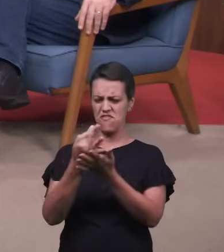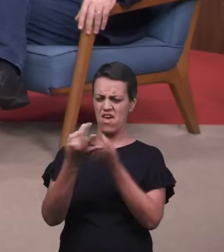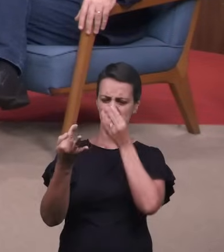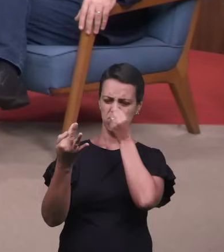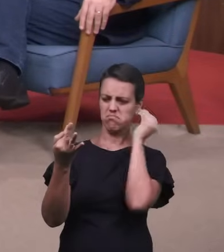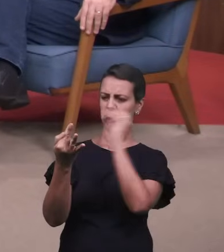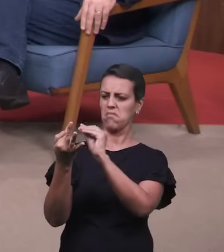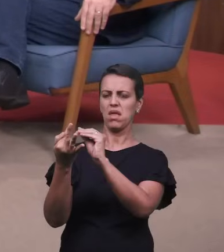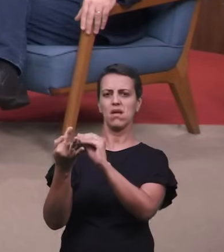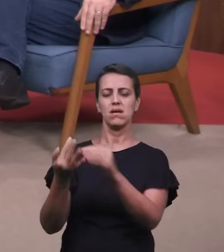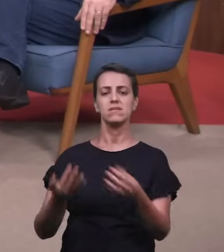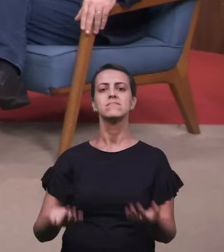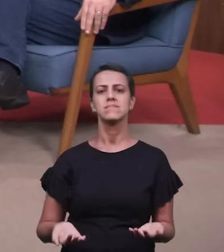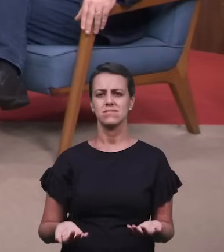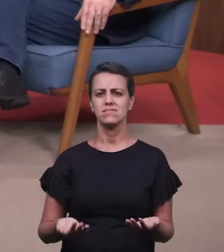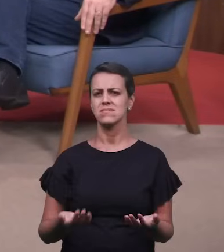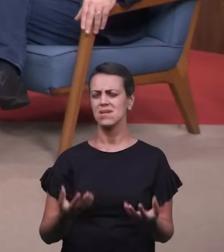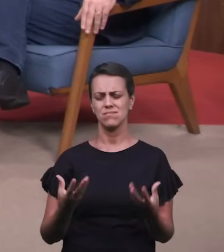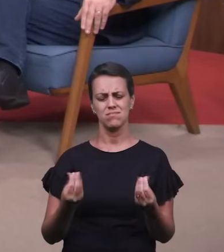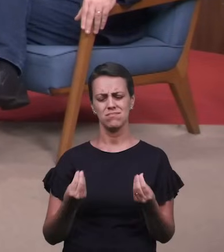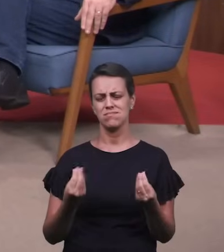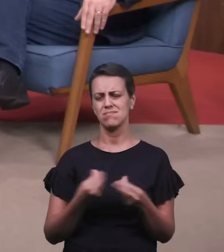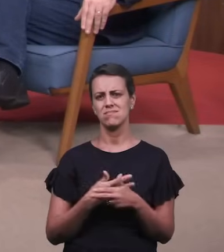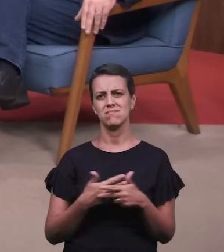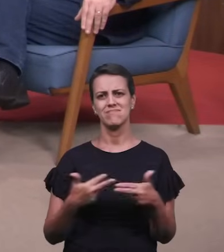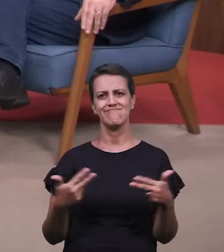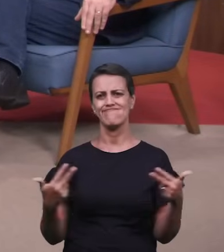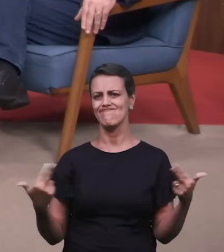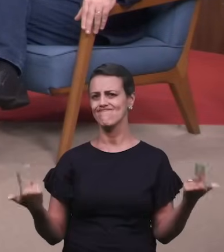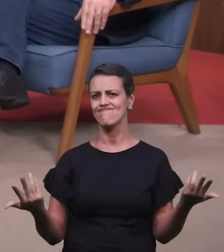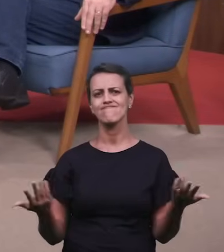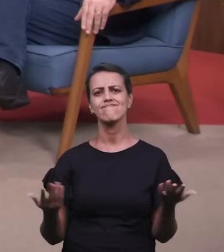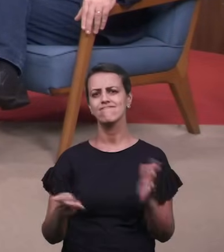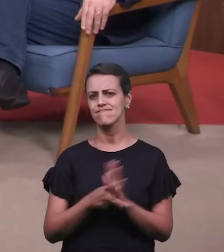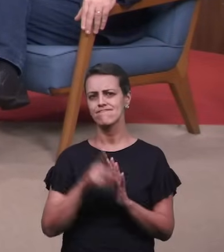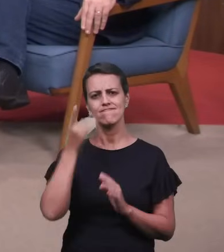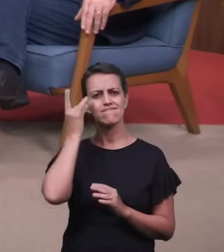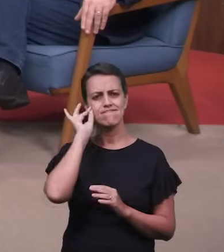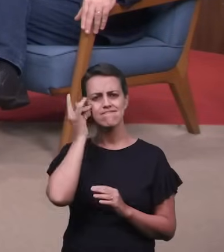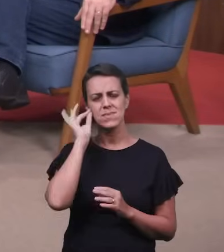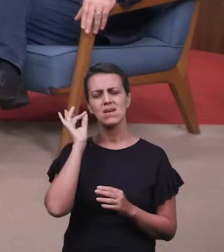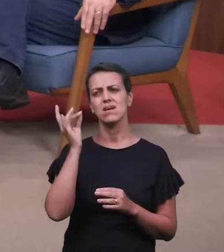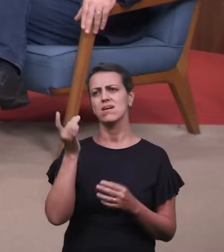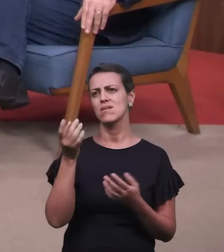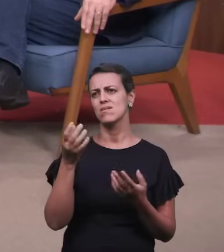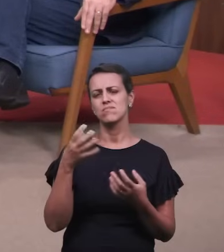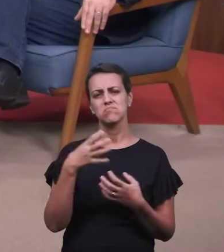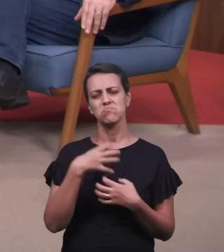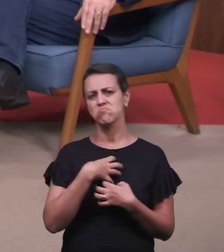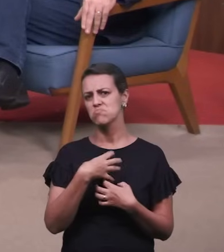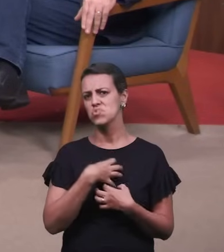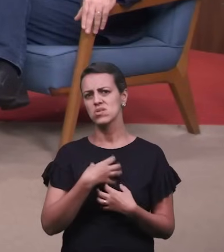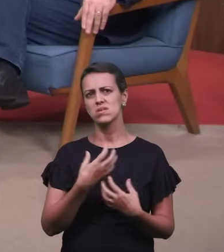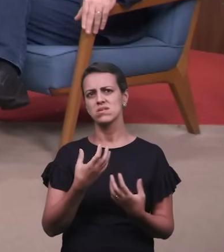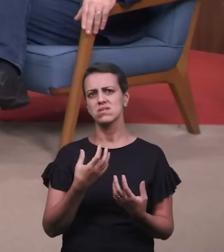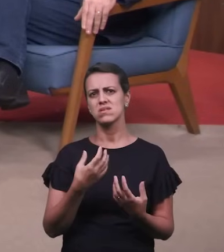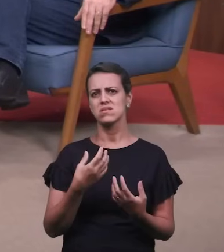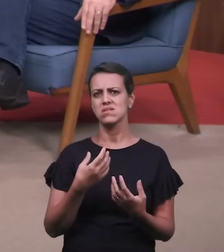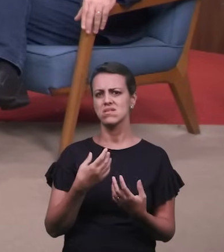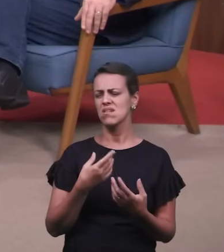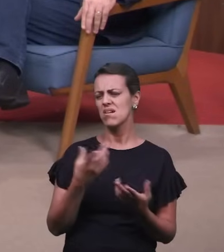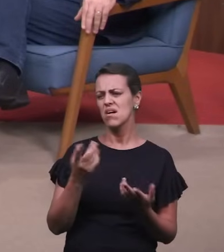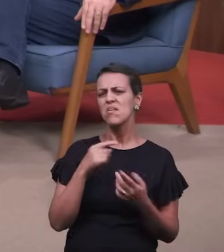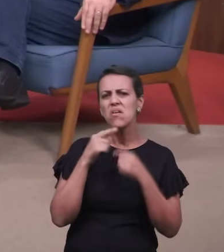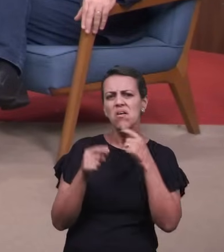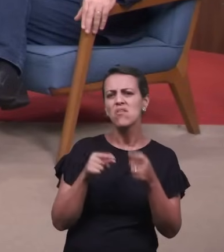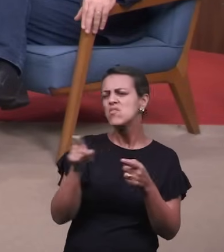fé. E tantas questões de ordem espiritual, emocional, você precisa de